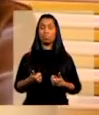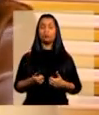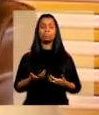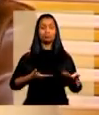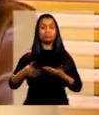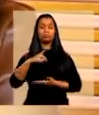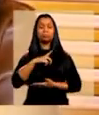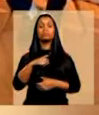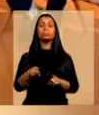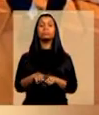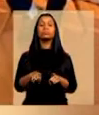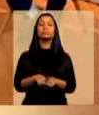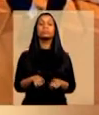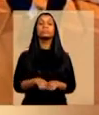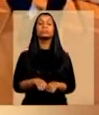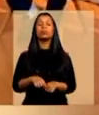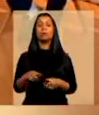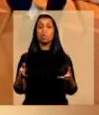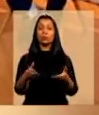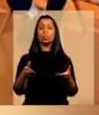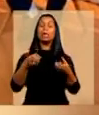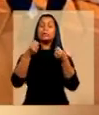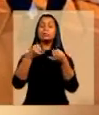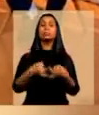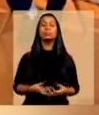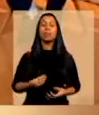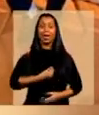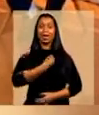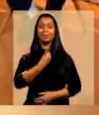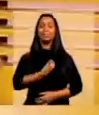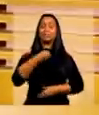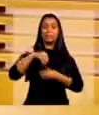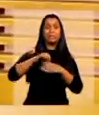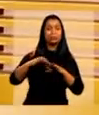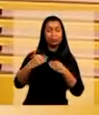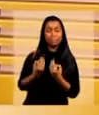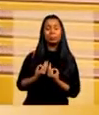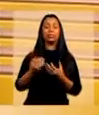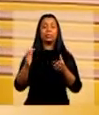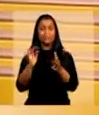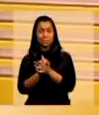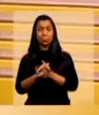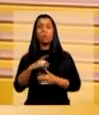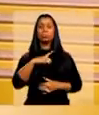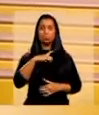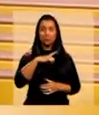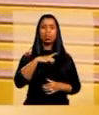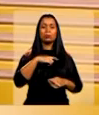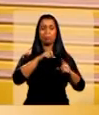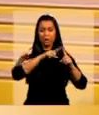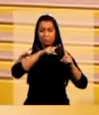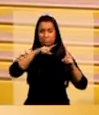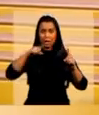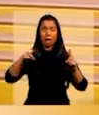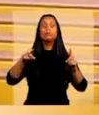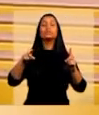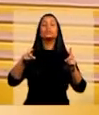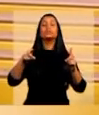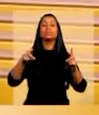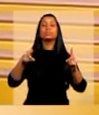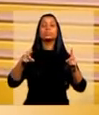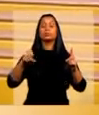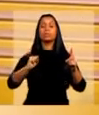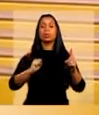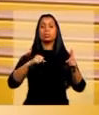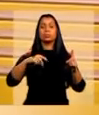ter um direcionamento. Amanda, a gente até falou com o Diego agora um pouco sobre a vida em família, casal. A gente tem um dado aqui da também pesquisa SPC